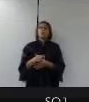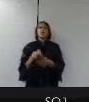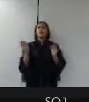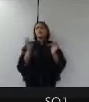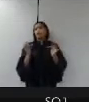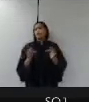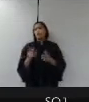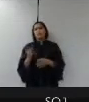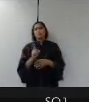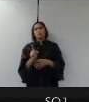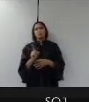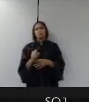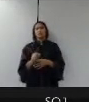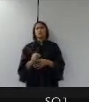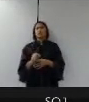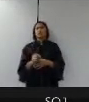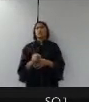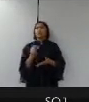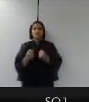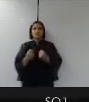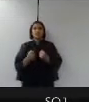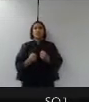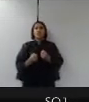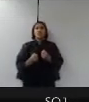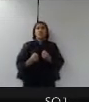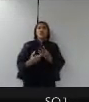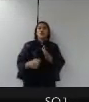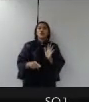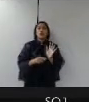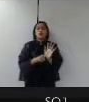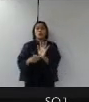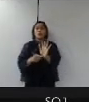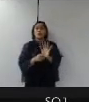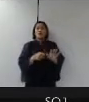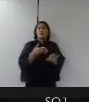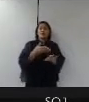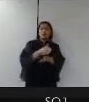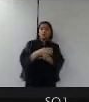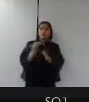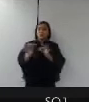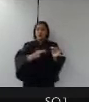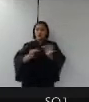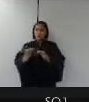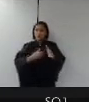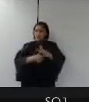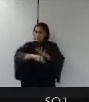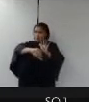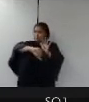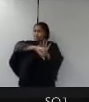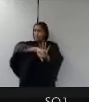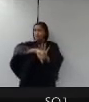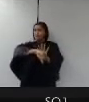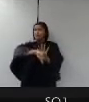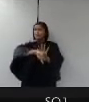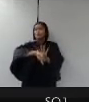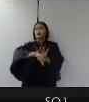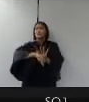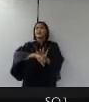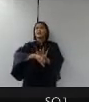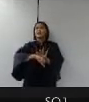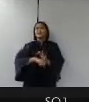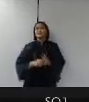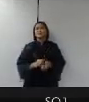o magistrado atuaria como elemento central o ministro og fernandes relator do caso afirmou que há nos autos